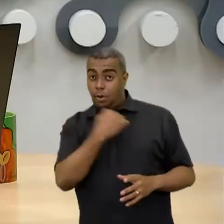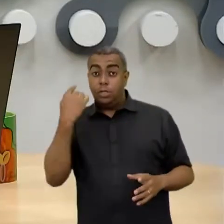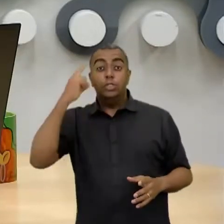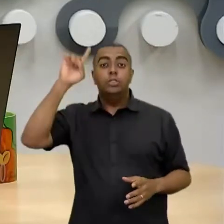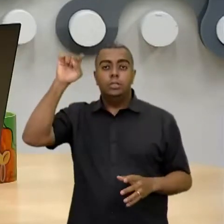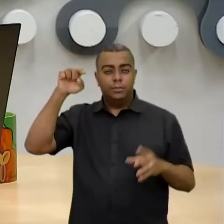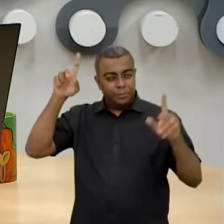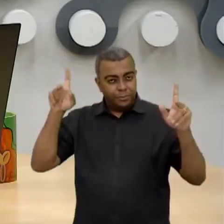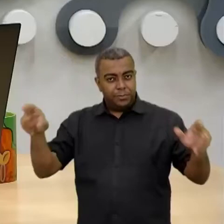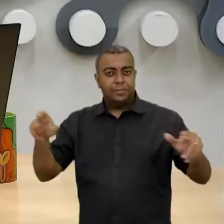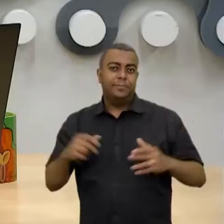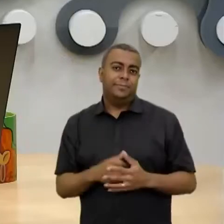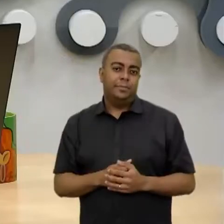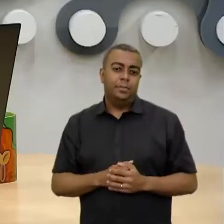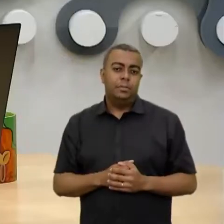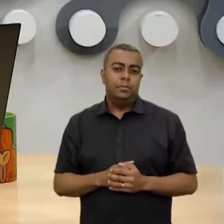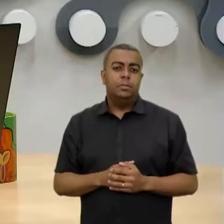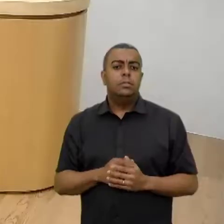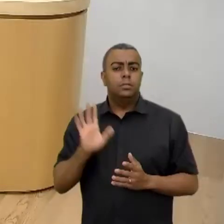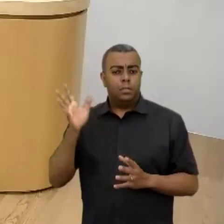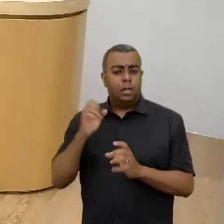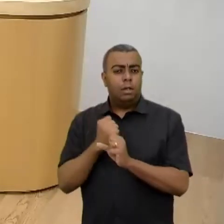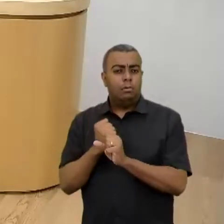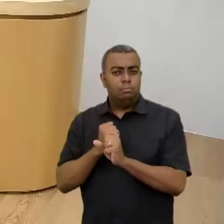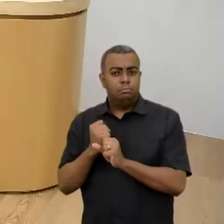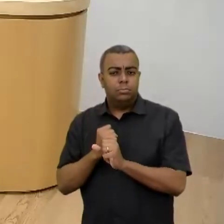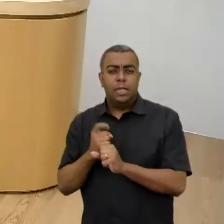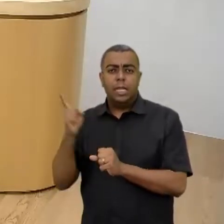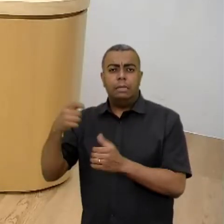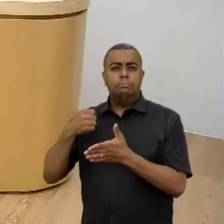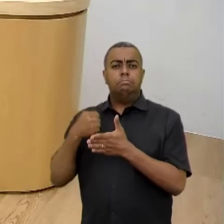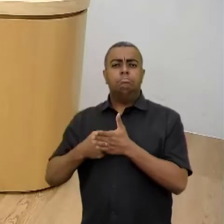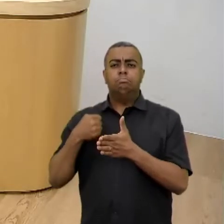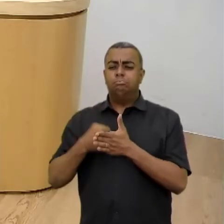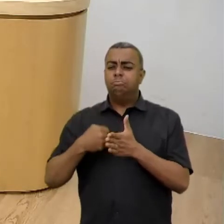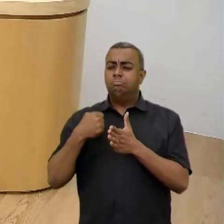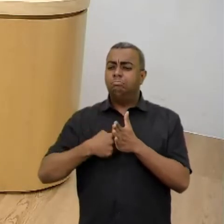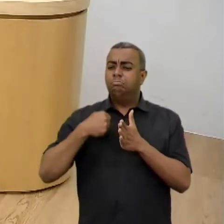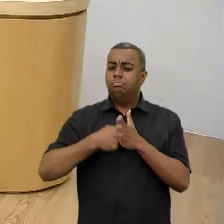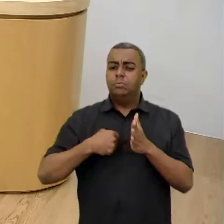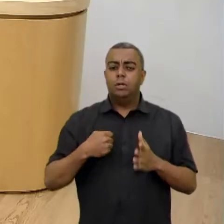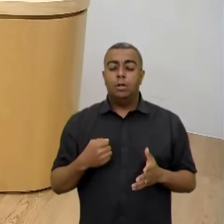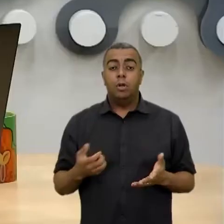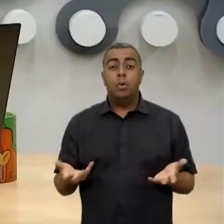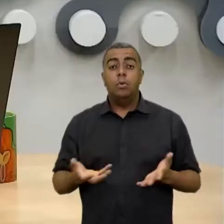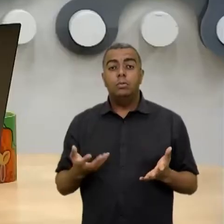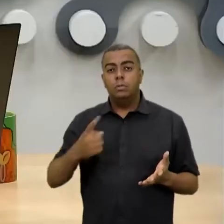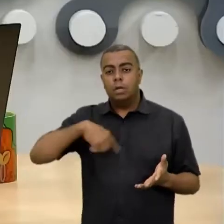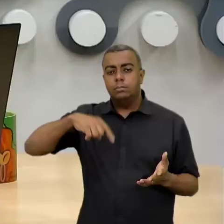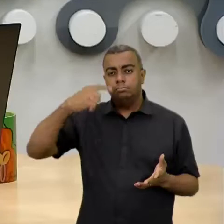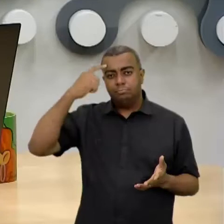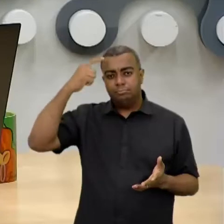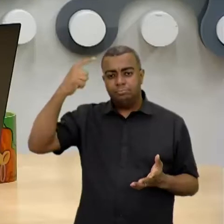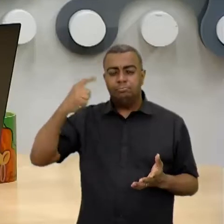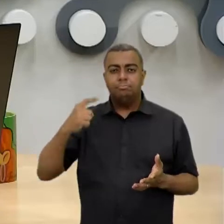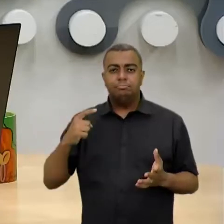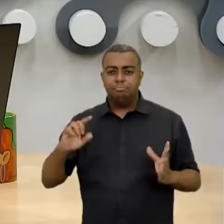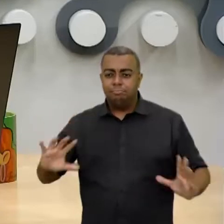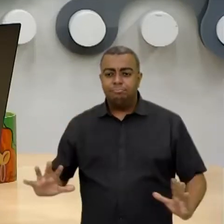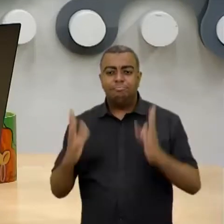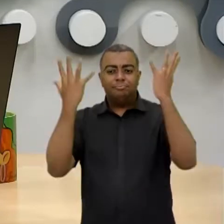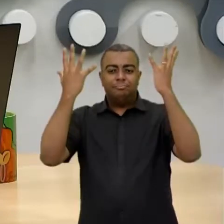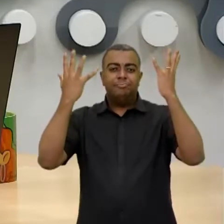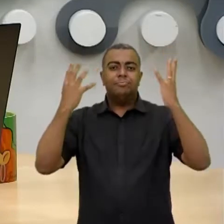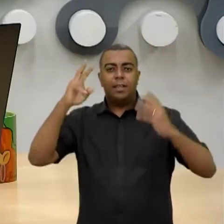dos Palmares. Ele resiste muito tempo. Né? Um ícone de resistência. Muito bom. E aí nós celebramos a partir dessa data, da morte de Zumbi